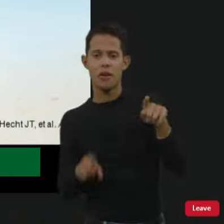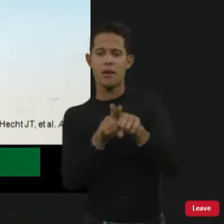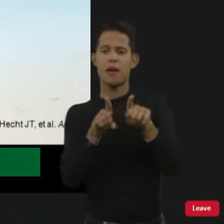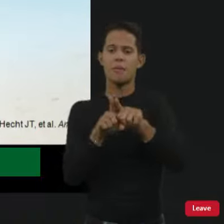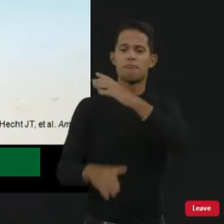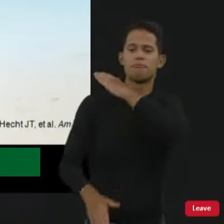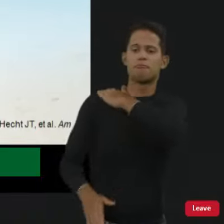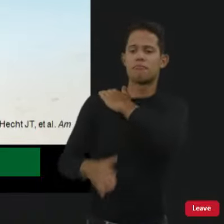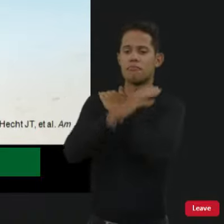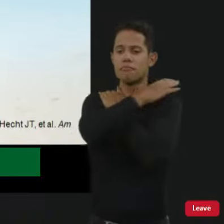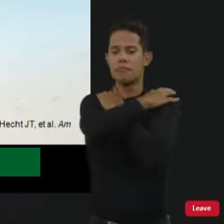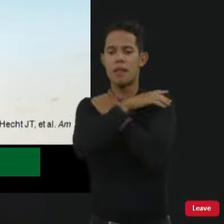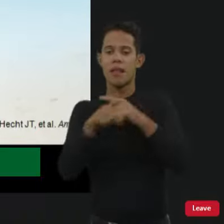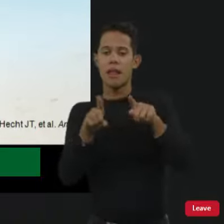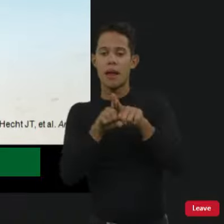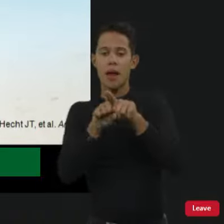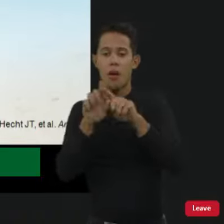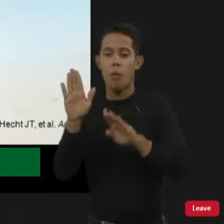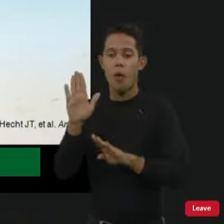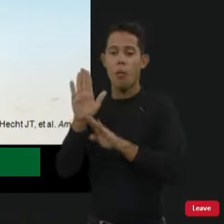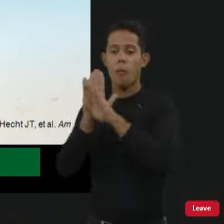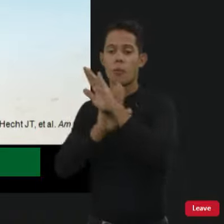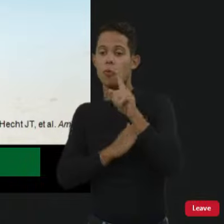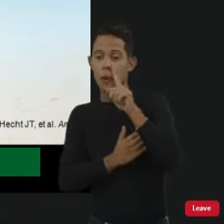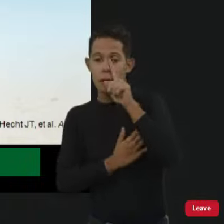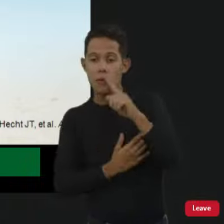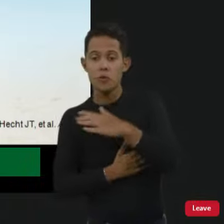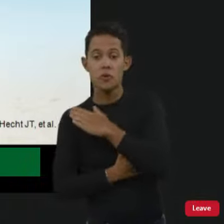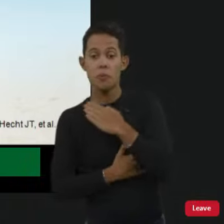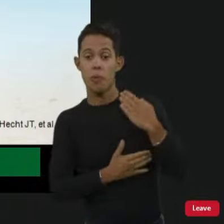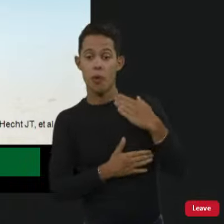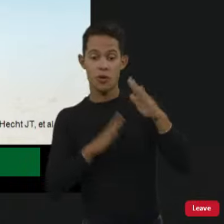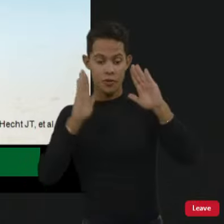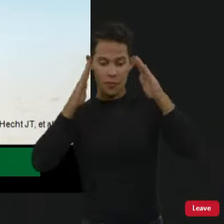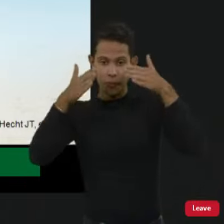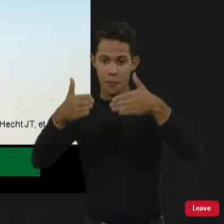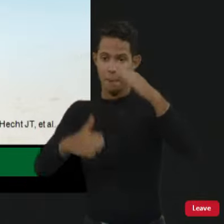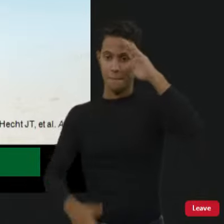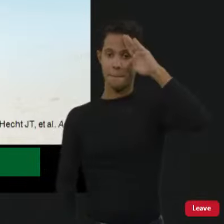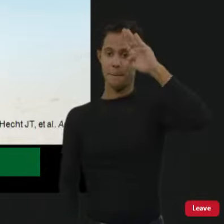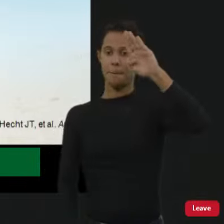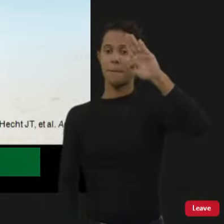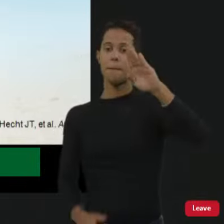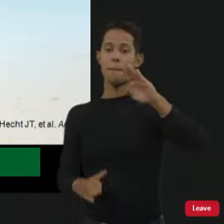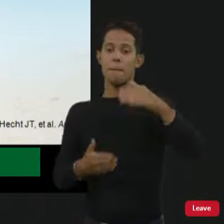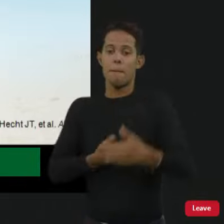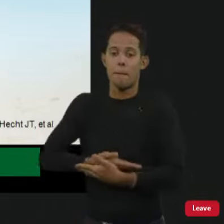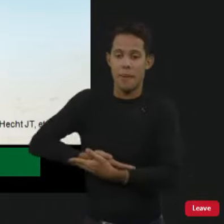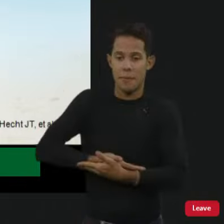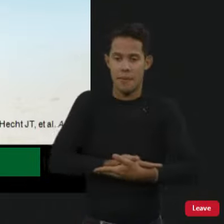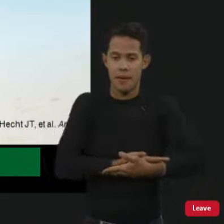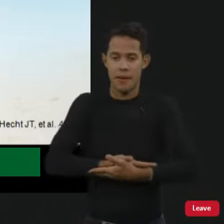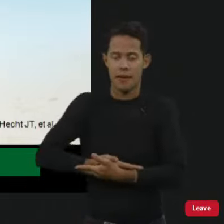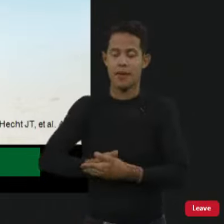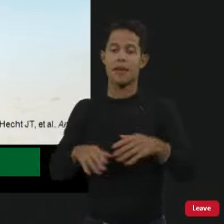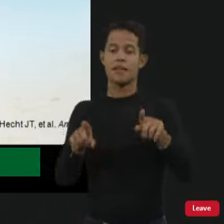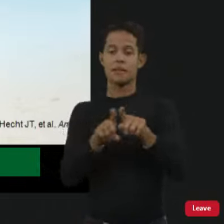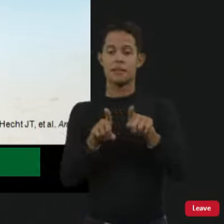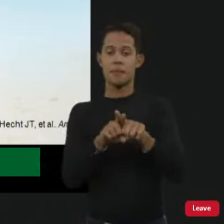risco de morte súbita, principalmente em bebês, e a redução de expectativa de vida nessas crianças com